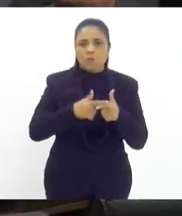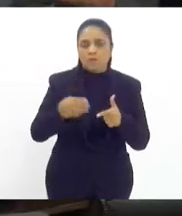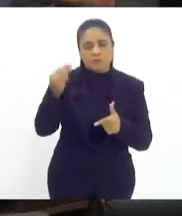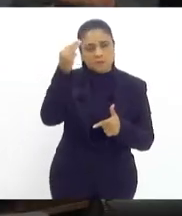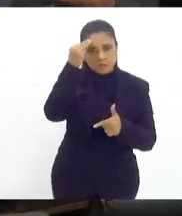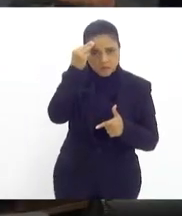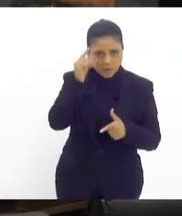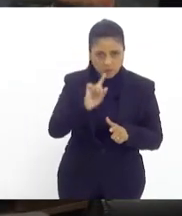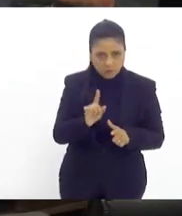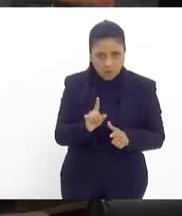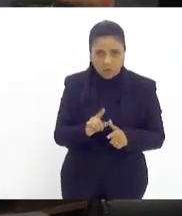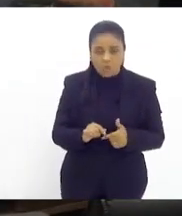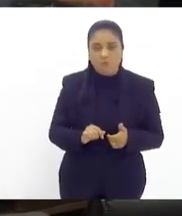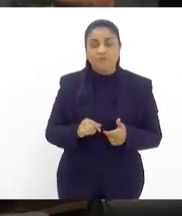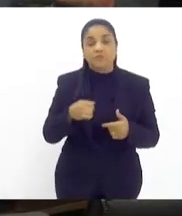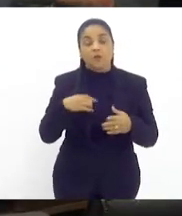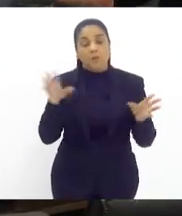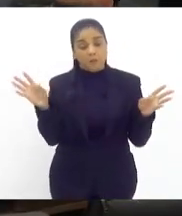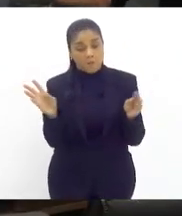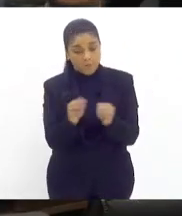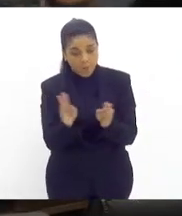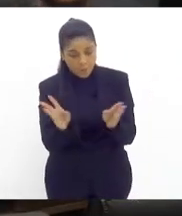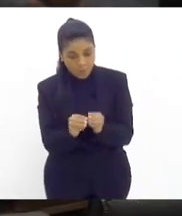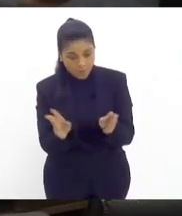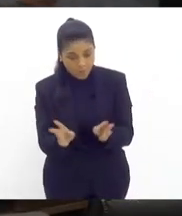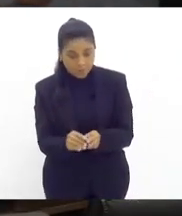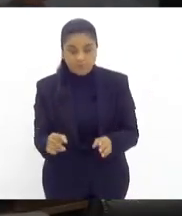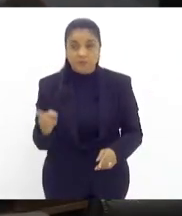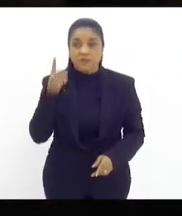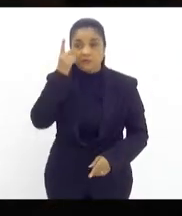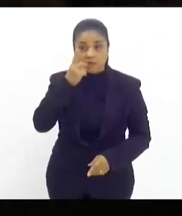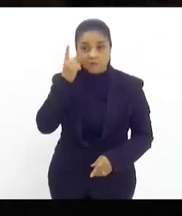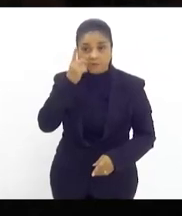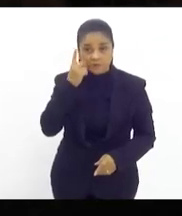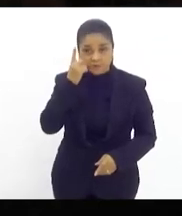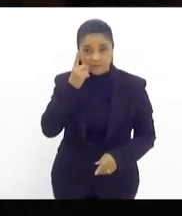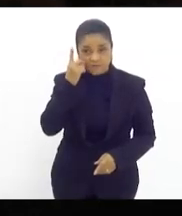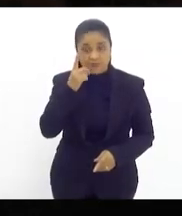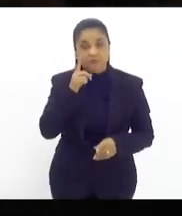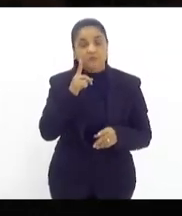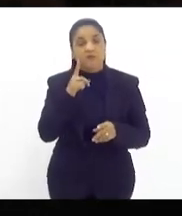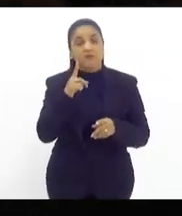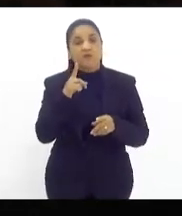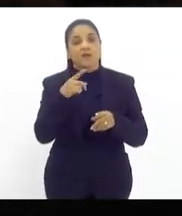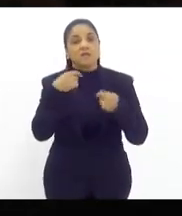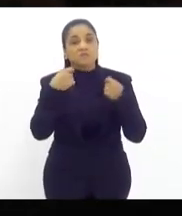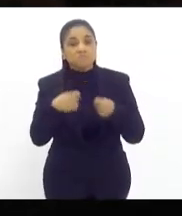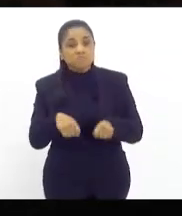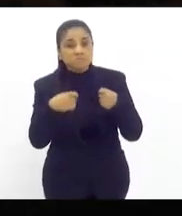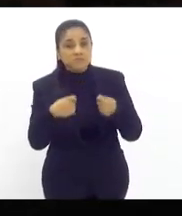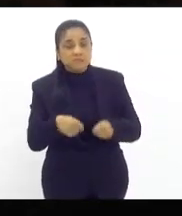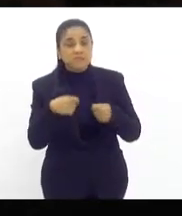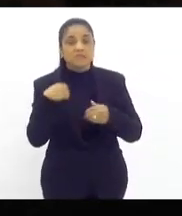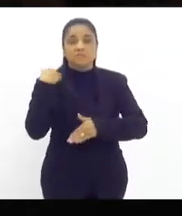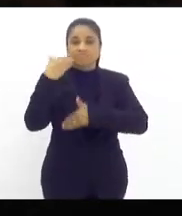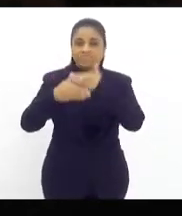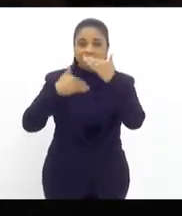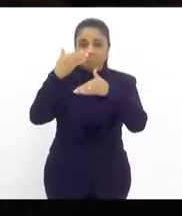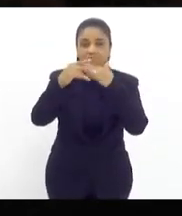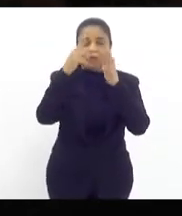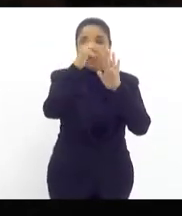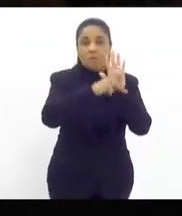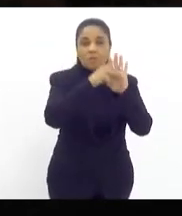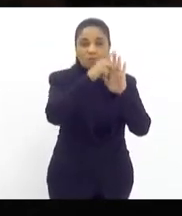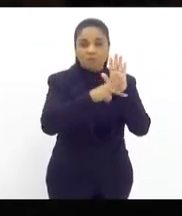e aí para concluir deputada para concluir eu só queria reforçar que a necessidade da gente avançar no projeto